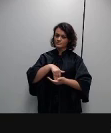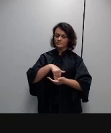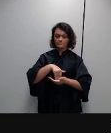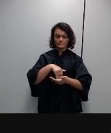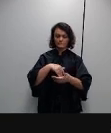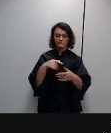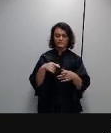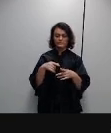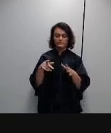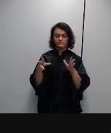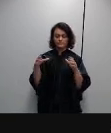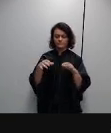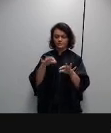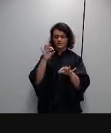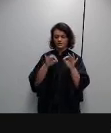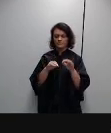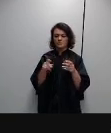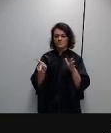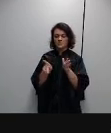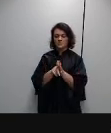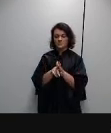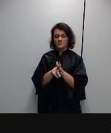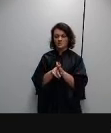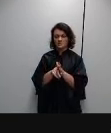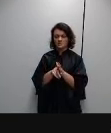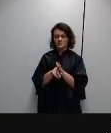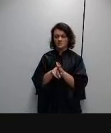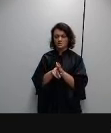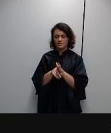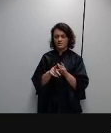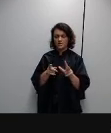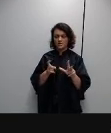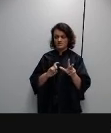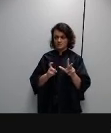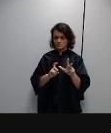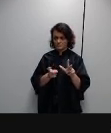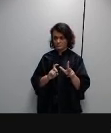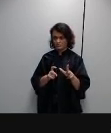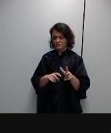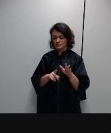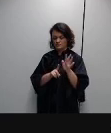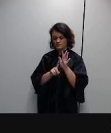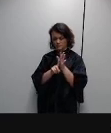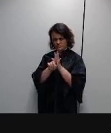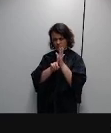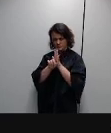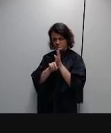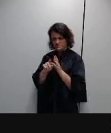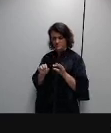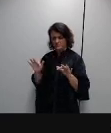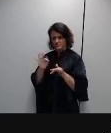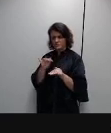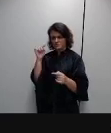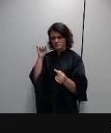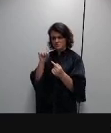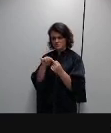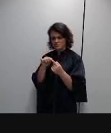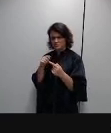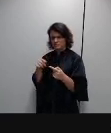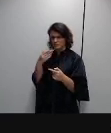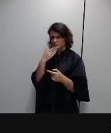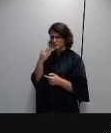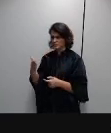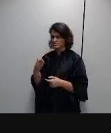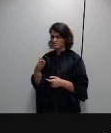já que eu quanto um bebê a objeto da cobrança fiscal faz parte integrante do objeto litigioso da demanda ordinária